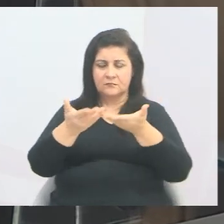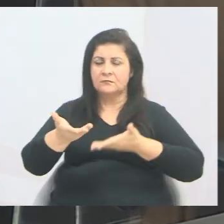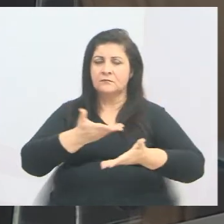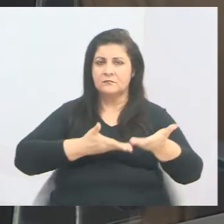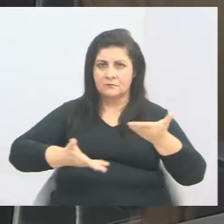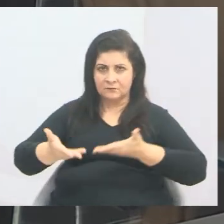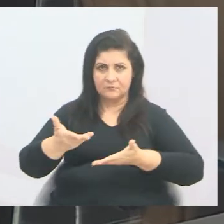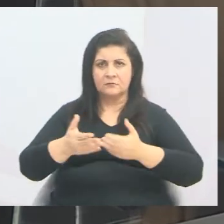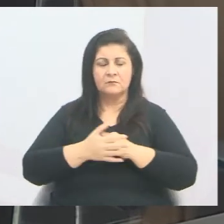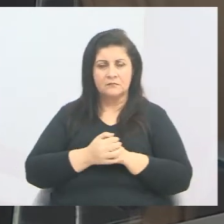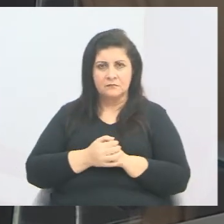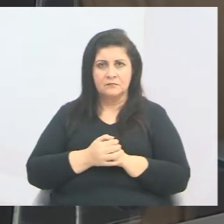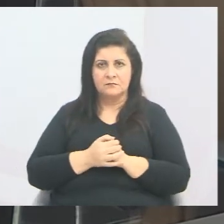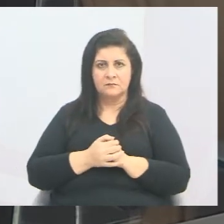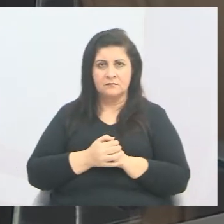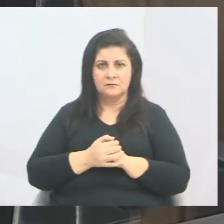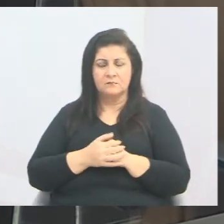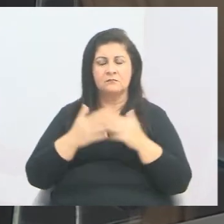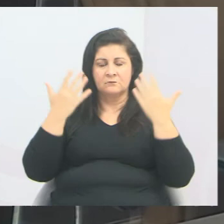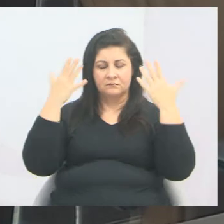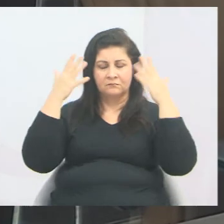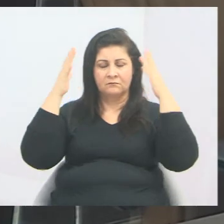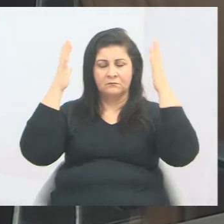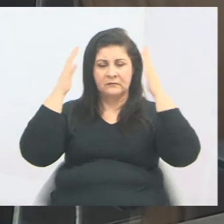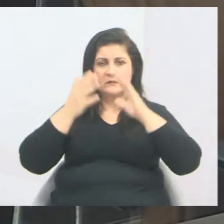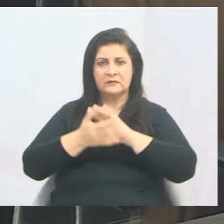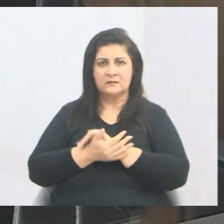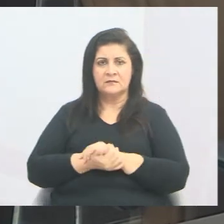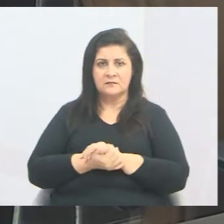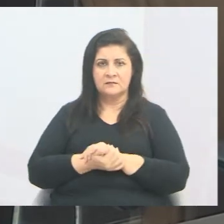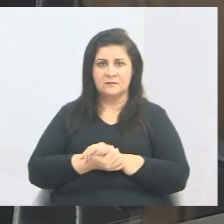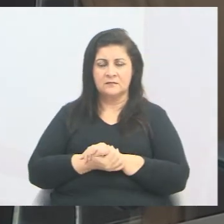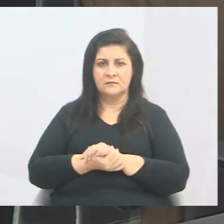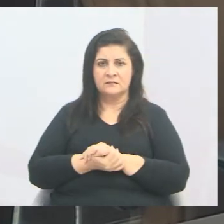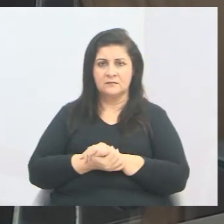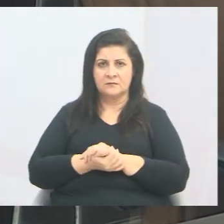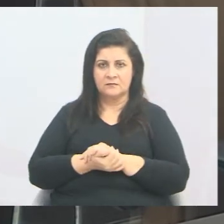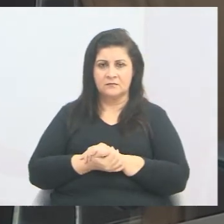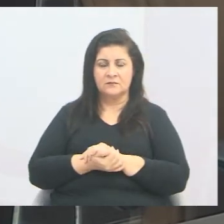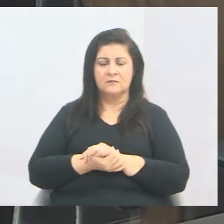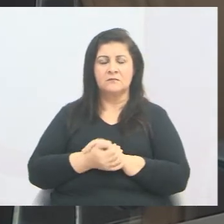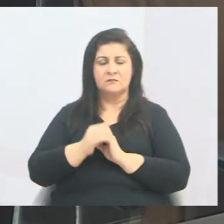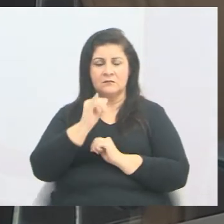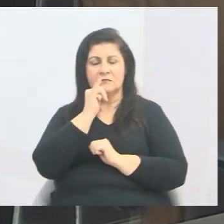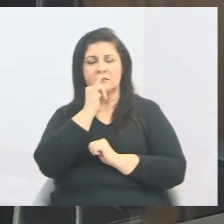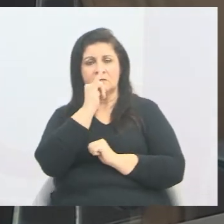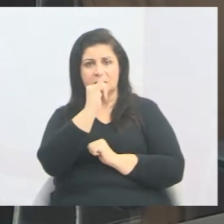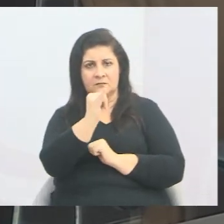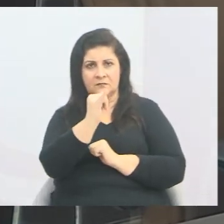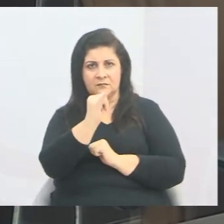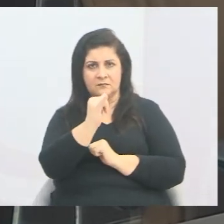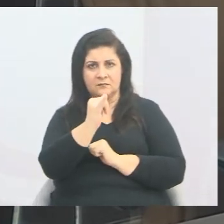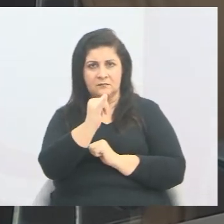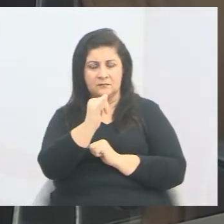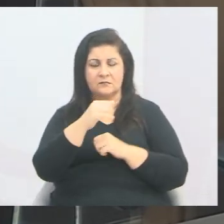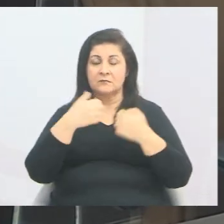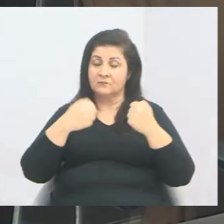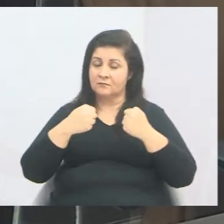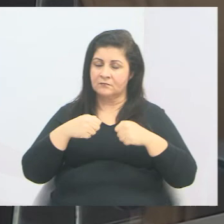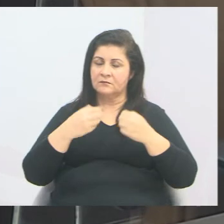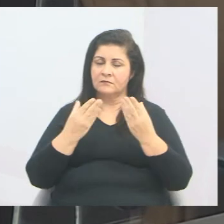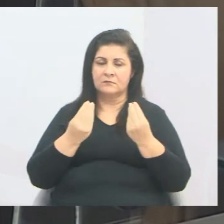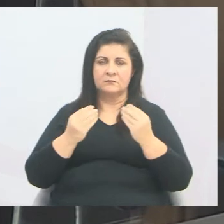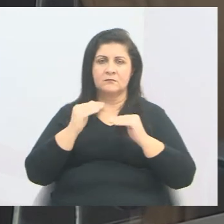atendimento, isso é louvável. Quero deixar aqui registrado que nós temos muito que avançar